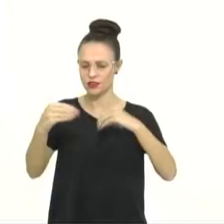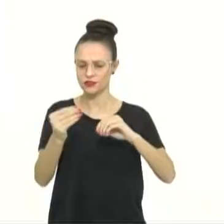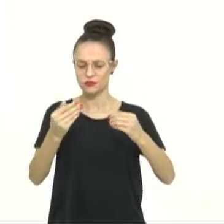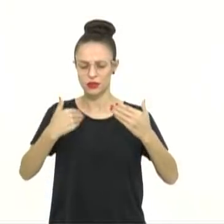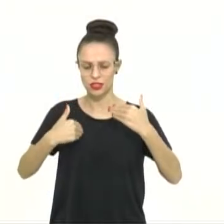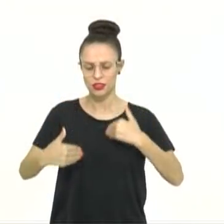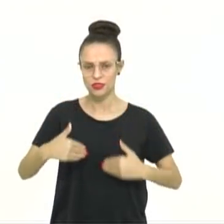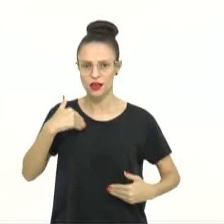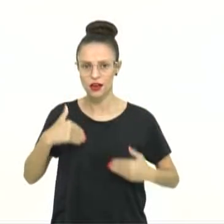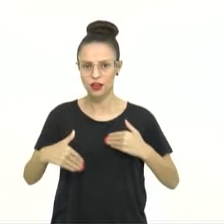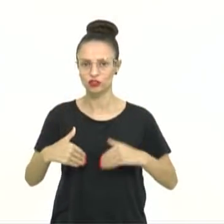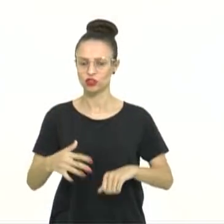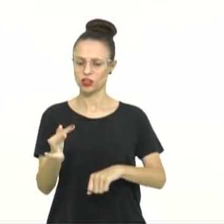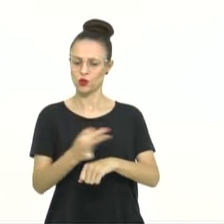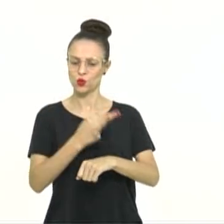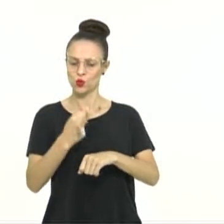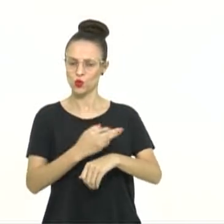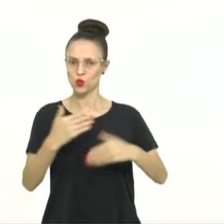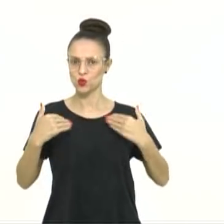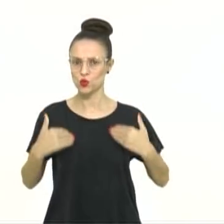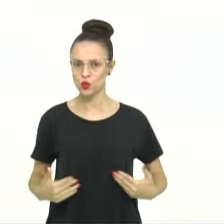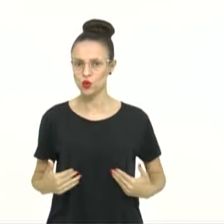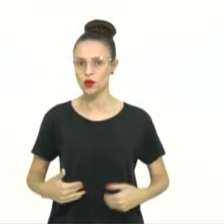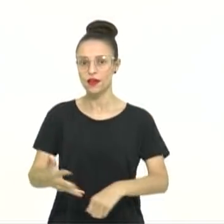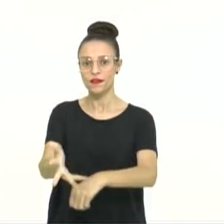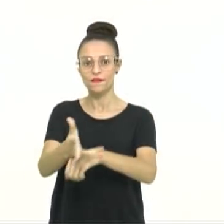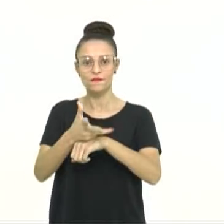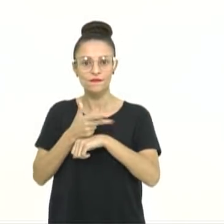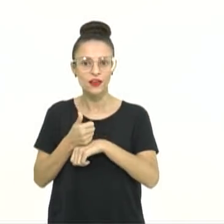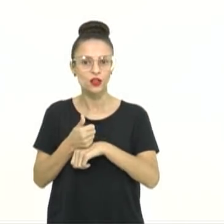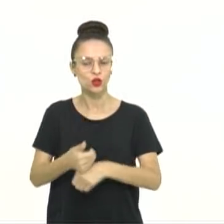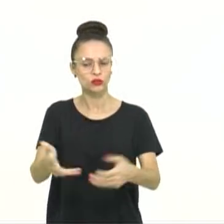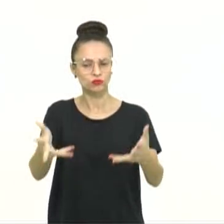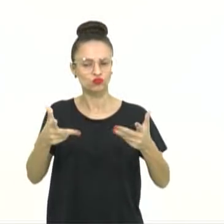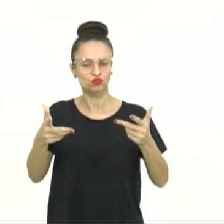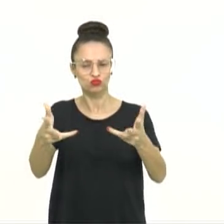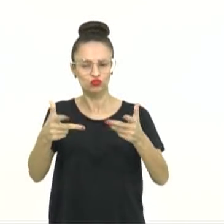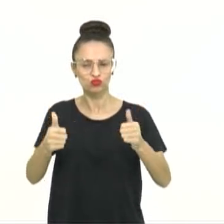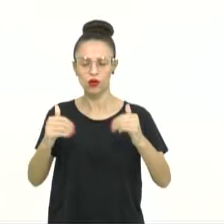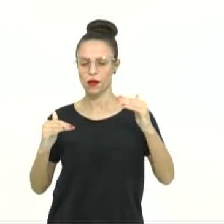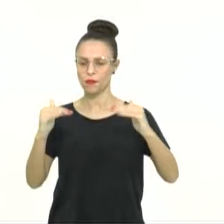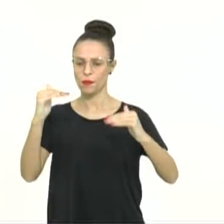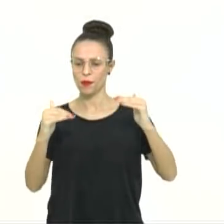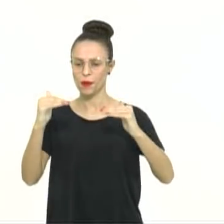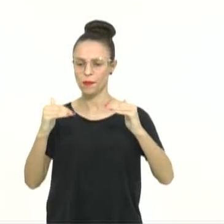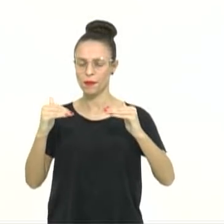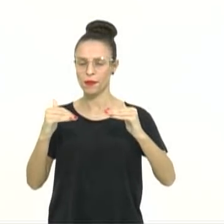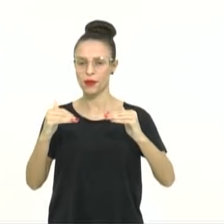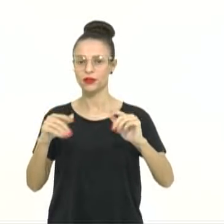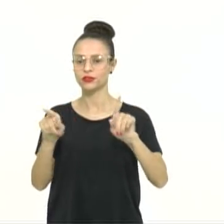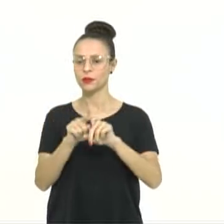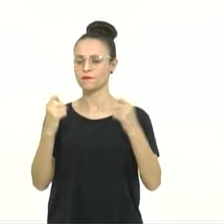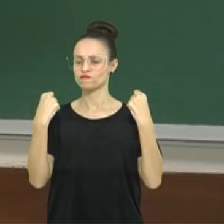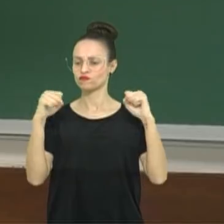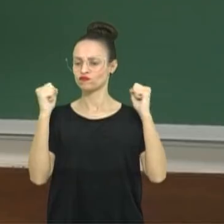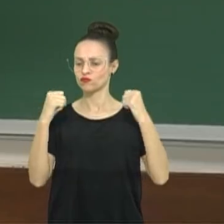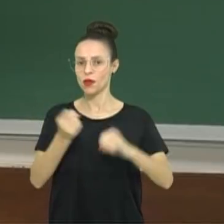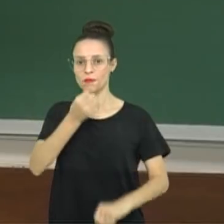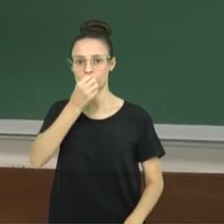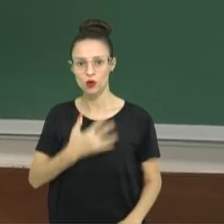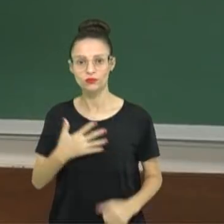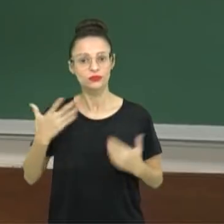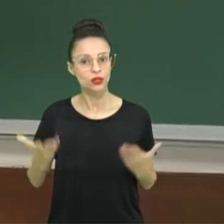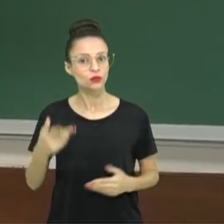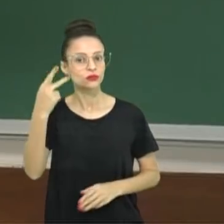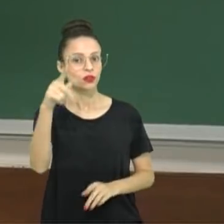flexibilidade, resistência, velocidade, equilíbrio e coordenação motora. Então, a sua